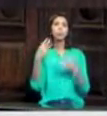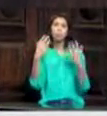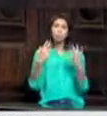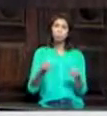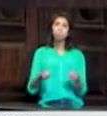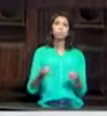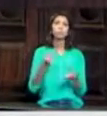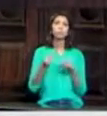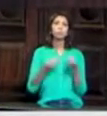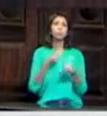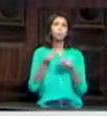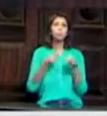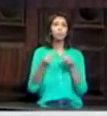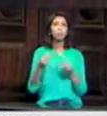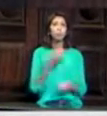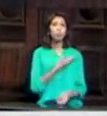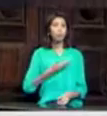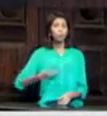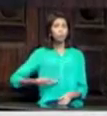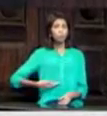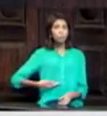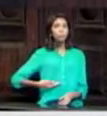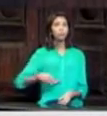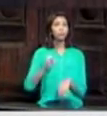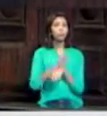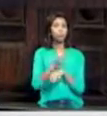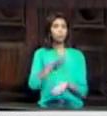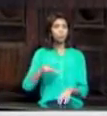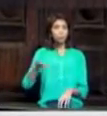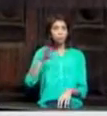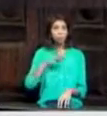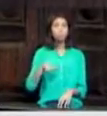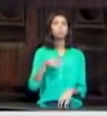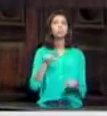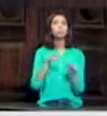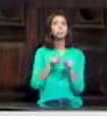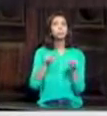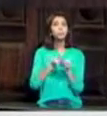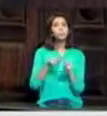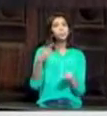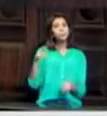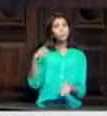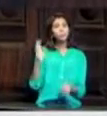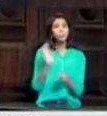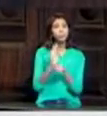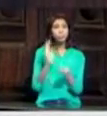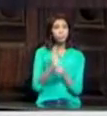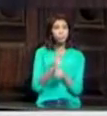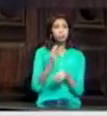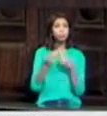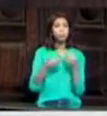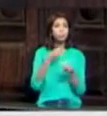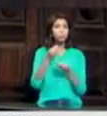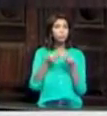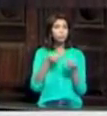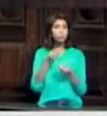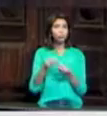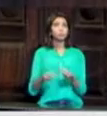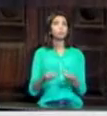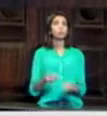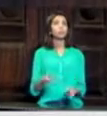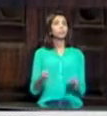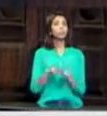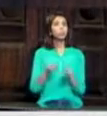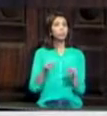acolhida pela autoridade estadual, com a complacência, com o beneplácito, com o compadrio